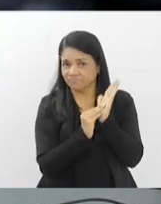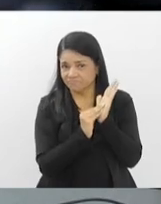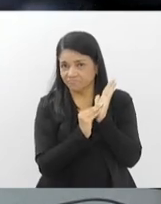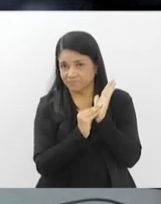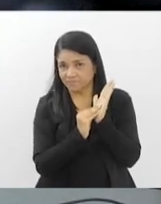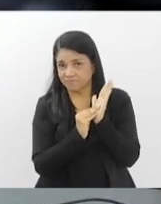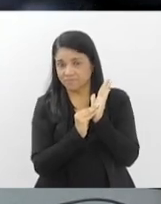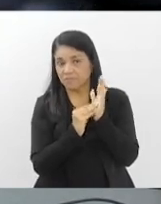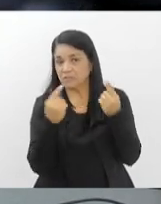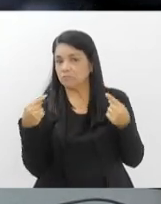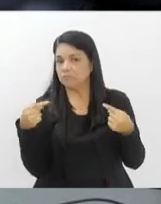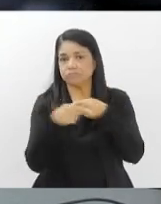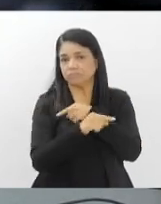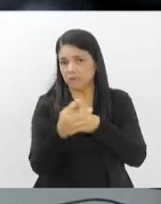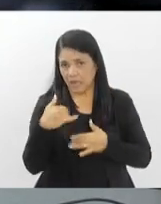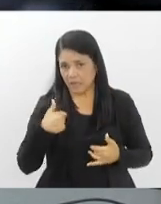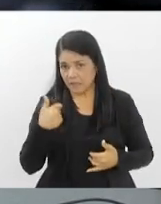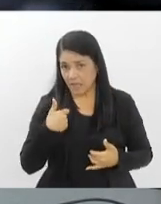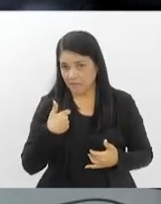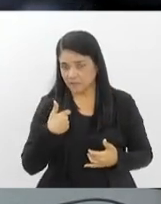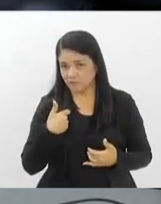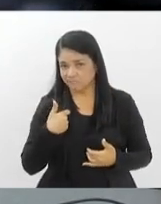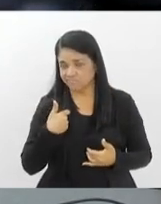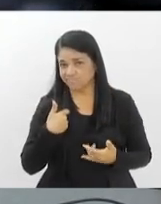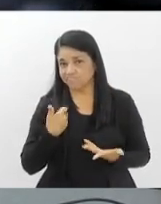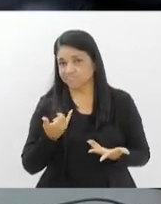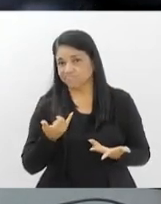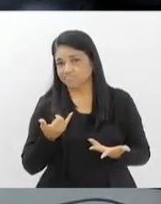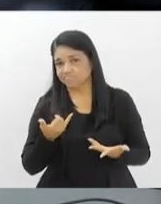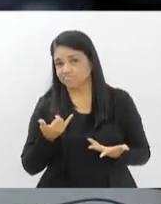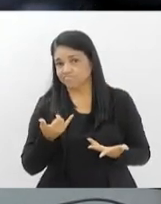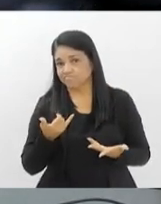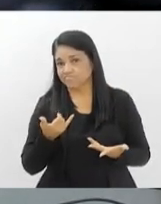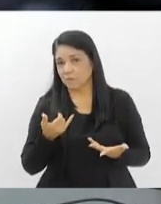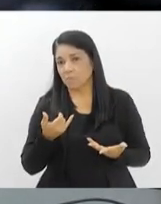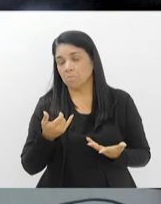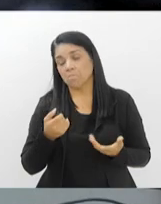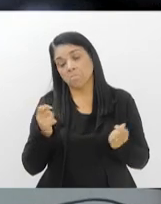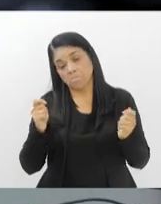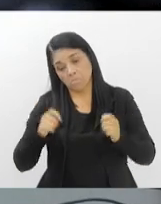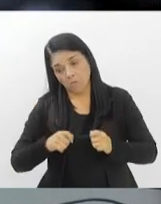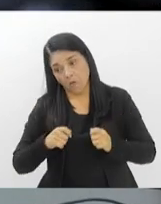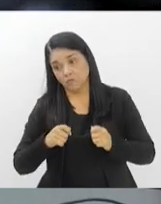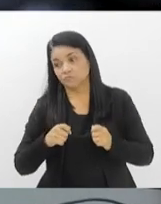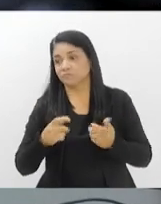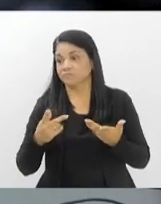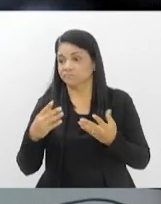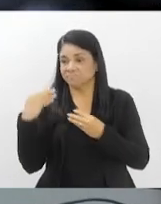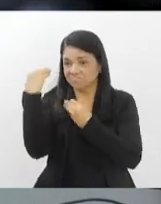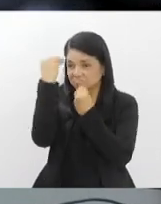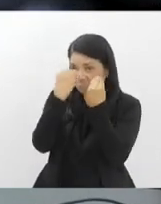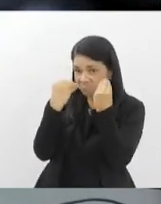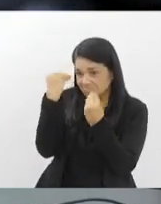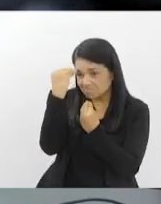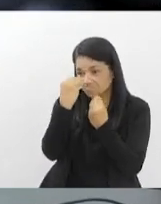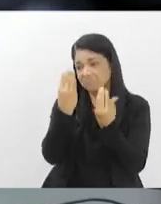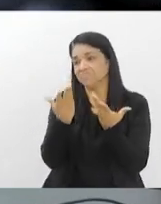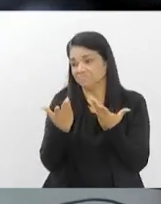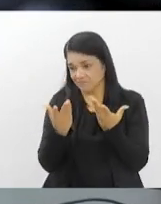adequado à idade seria considerado uma erotização infantil, não, sexualização